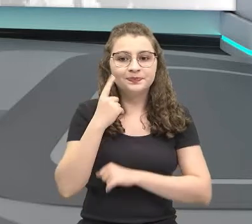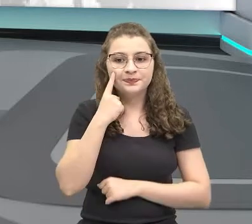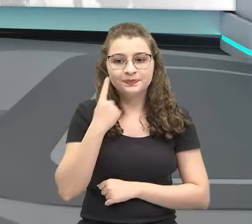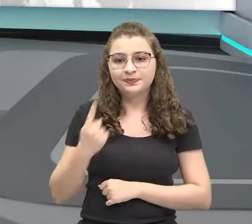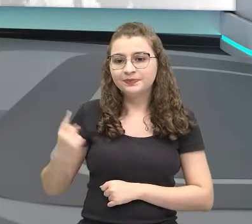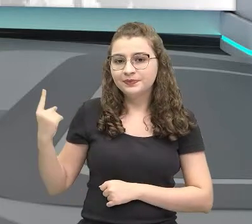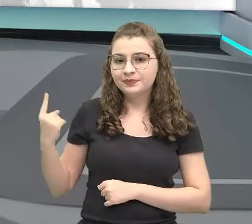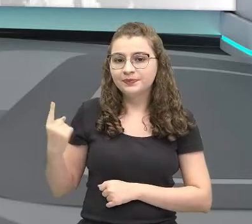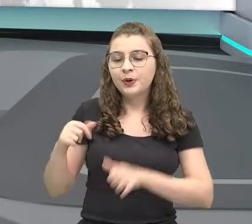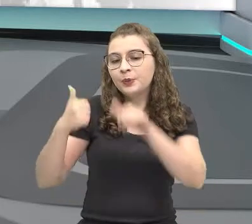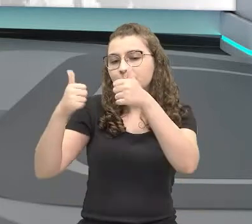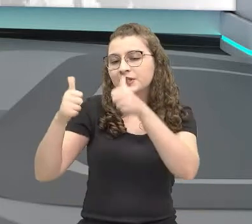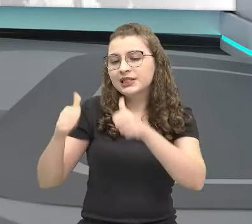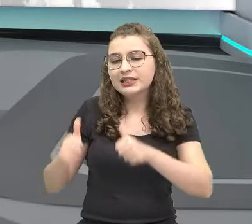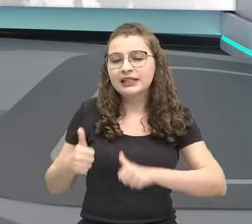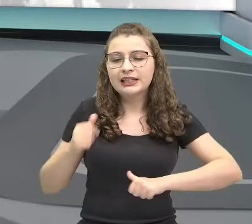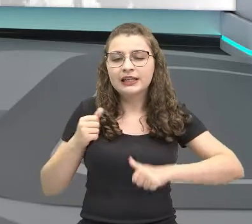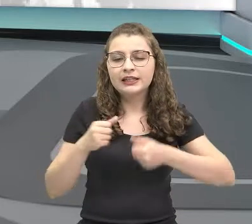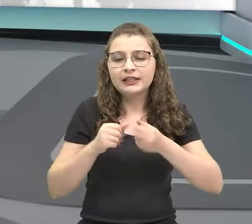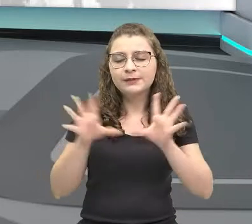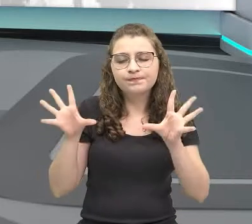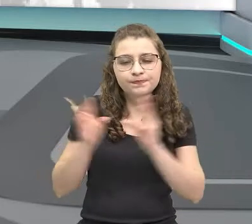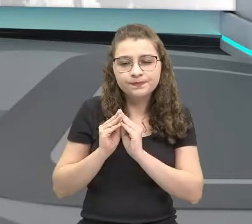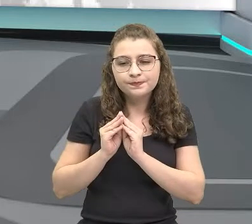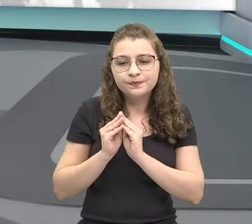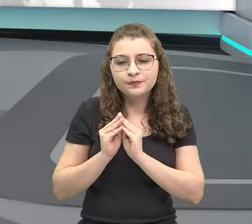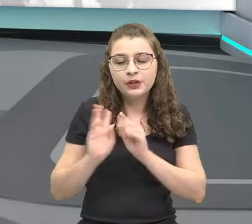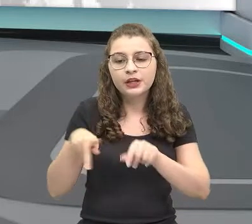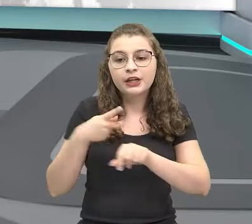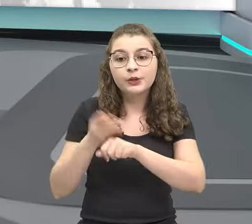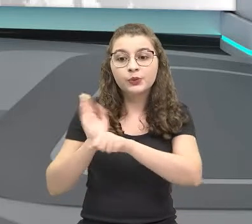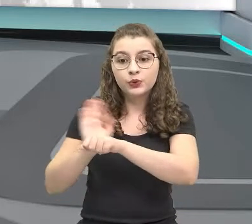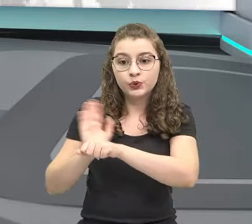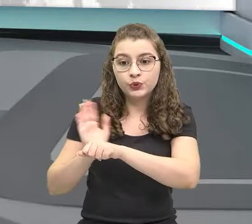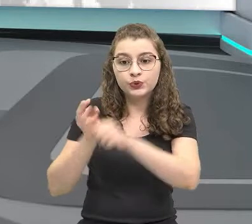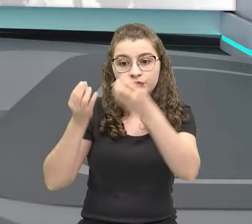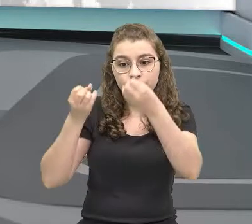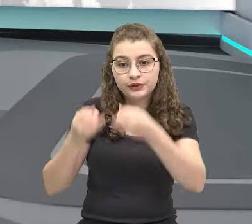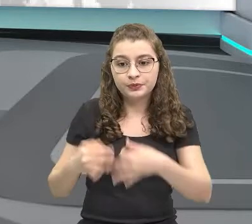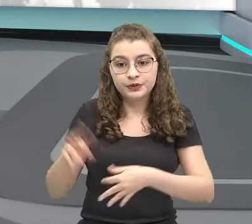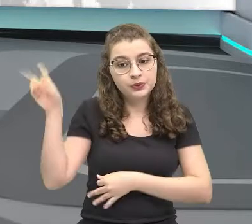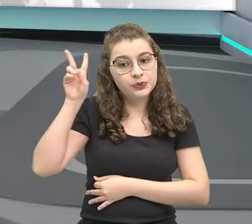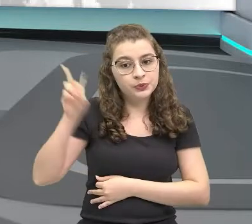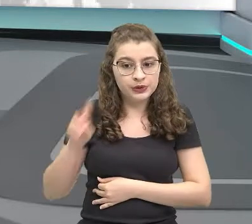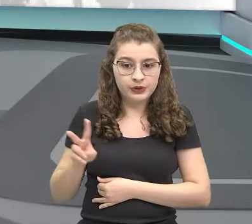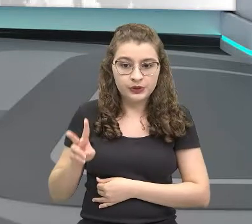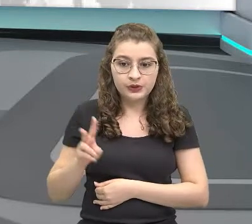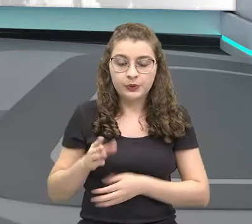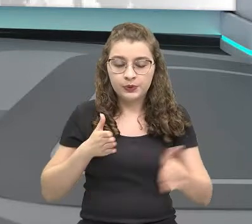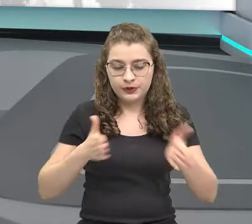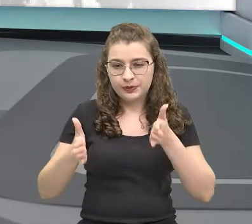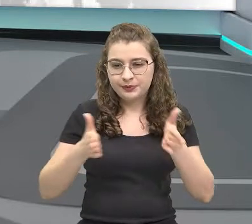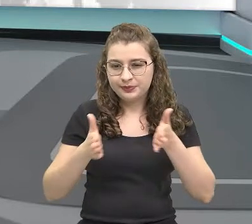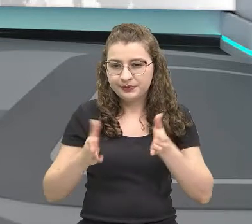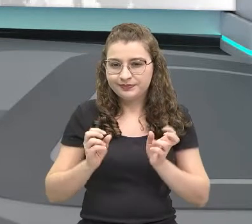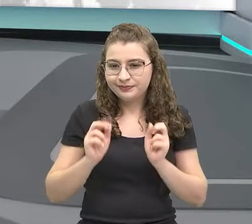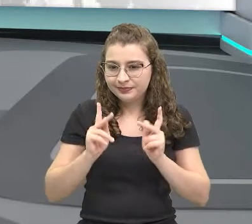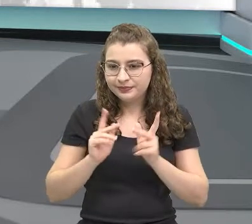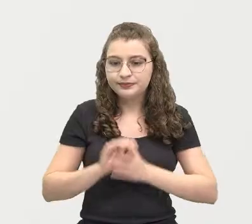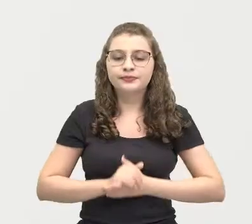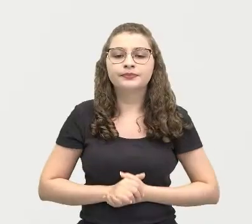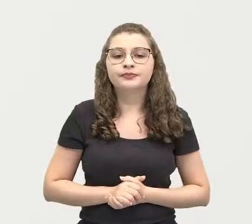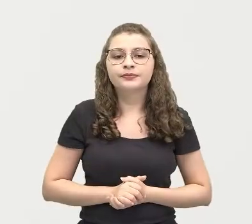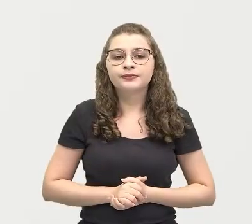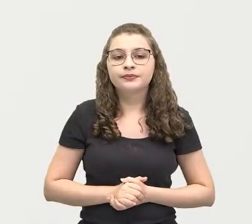analisar um pouco, rapidamente, depois temos um vídeo para você entender mais o que estava se passando nessa época. Olha só